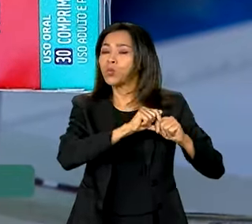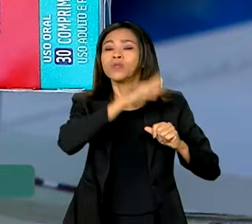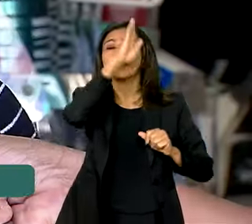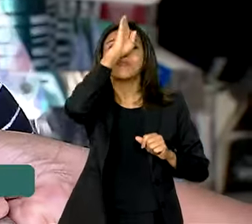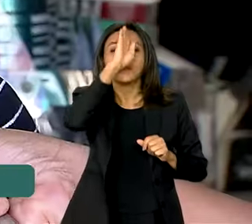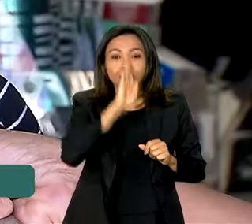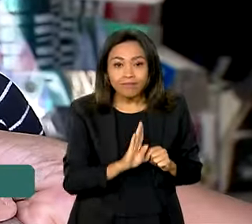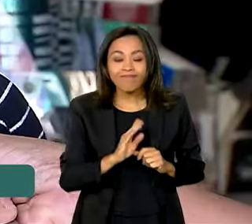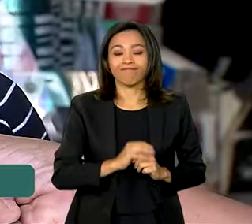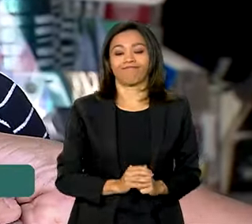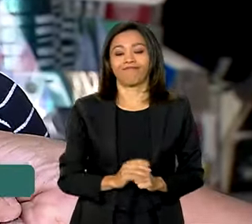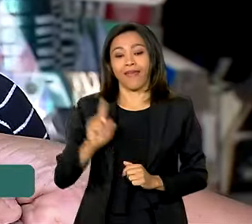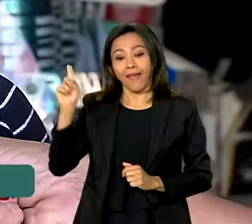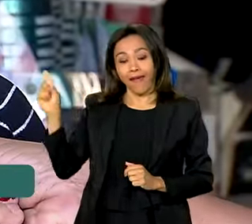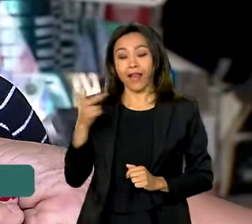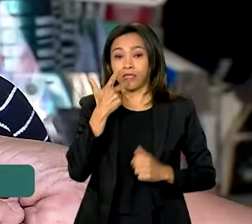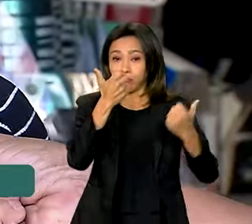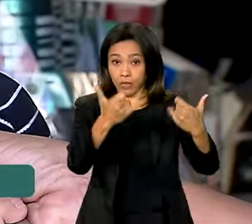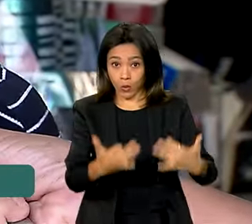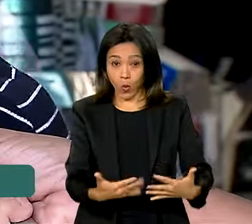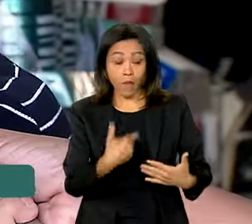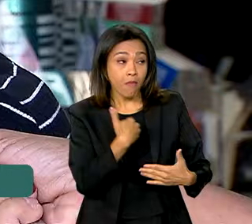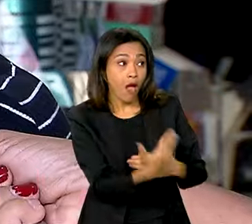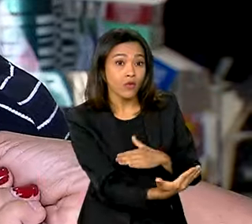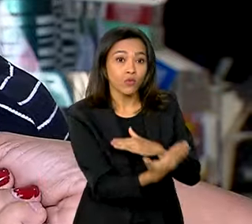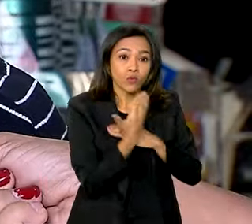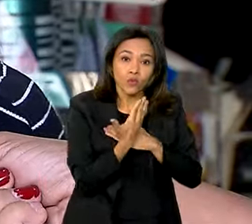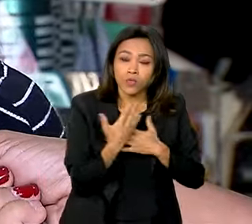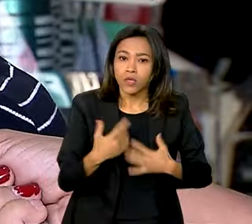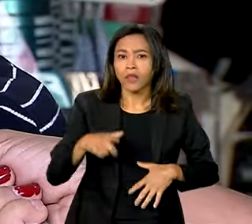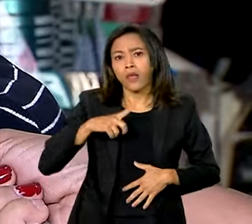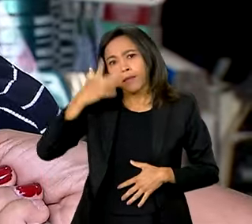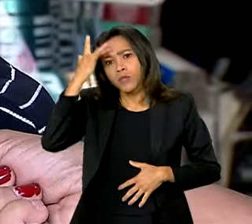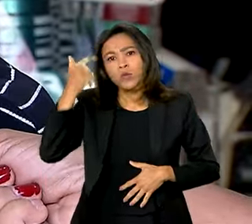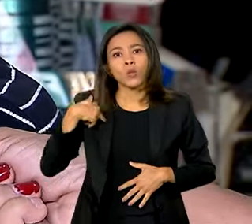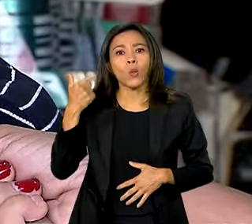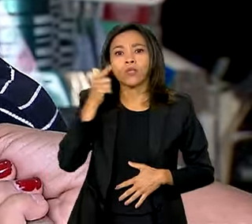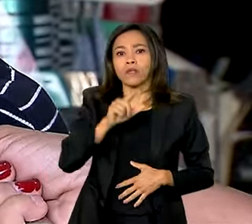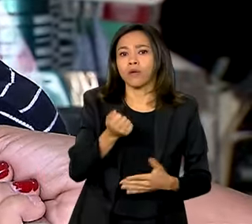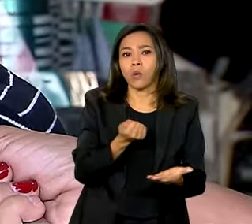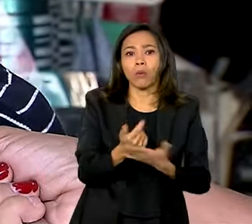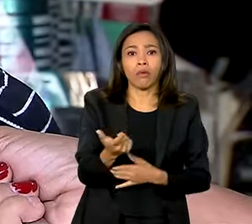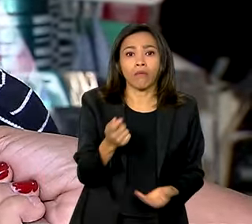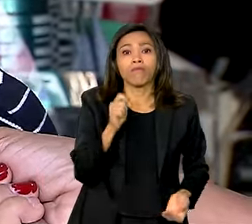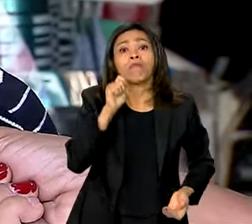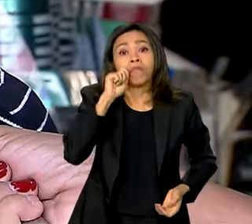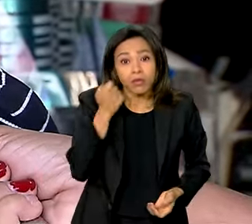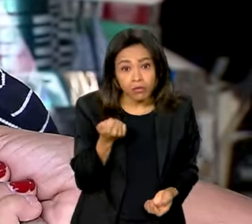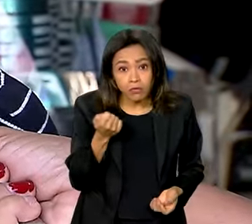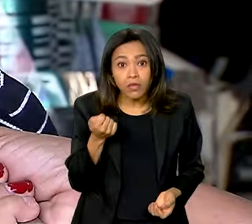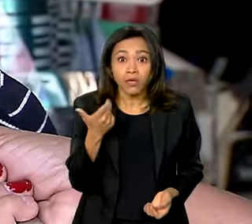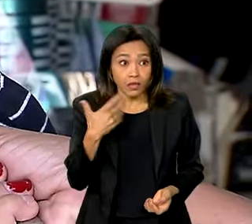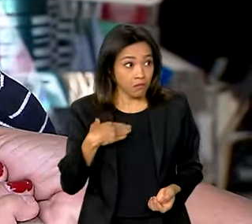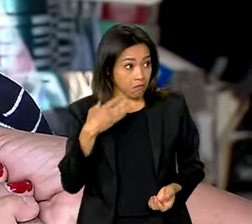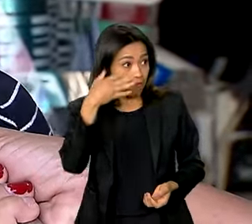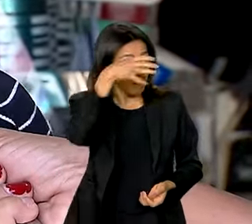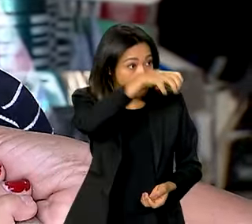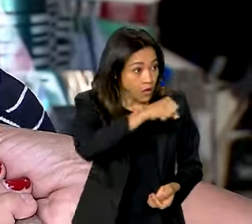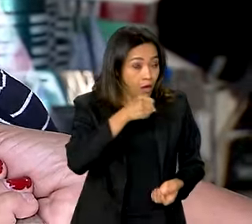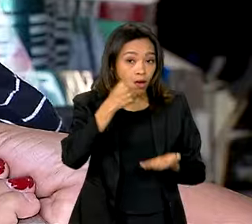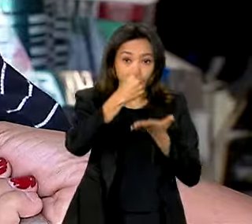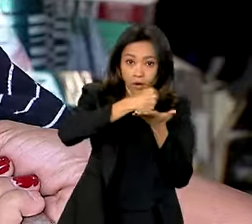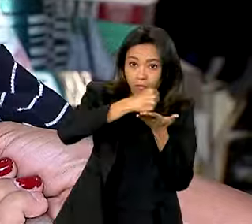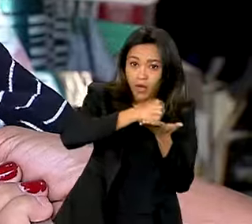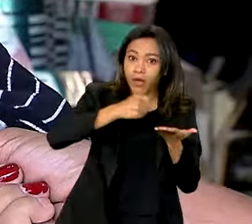graça para mim ajuda bastante né E também tem pessoas que não tem dinheiro para comprar nenhum pão né E podendo pegar assim né ou pega na